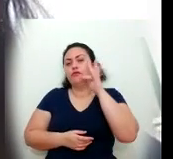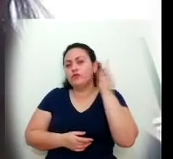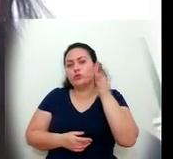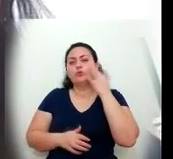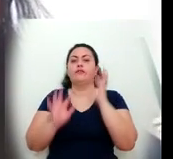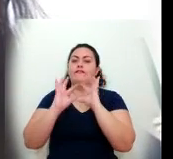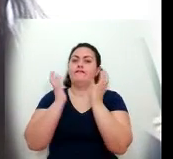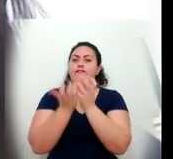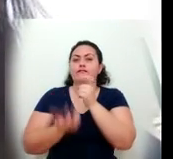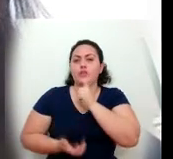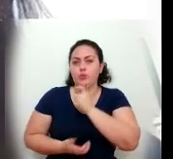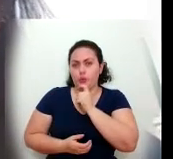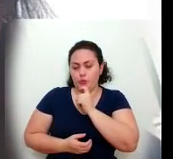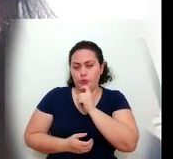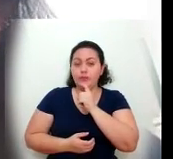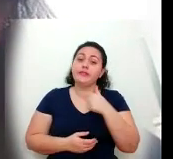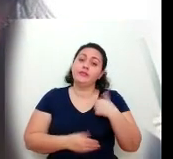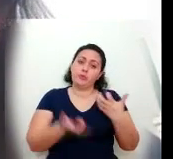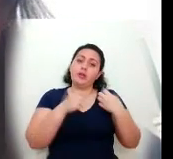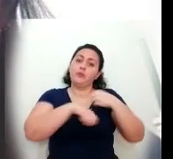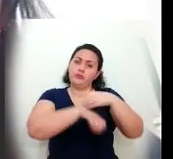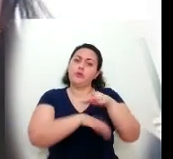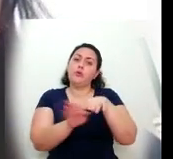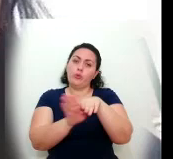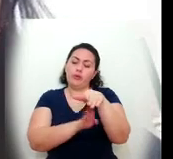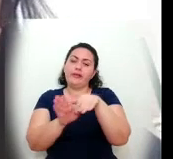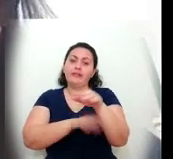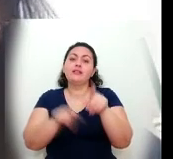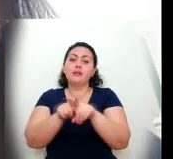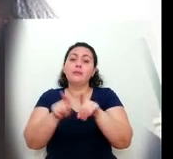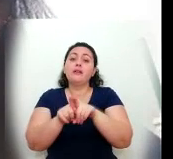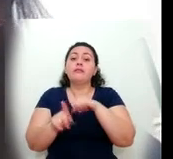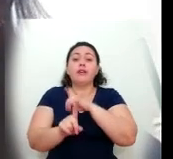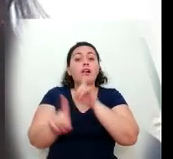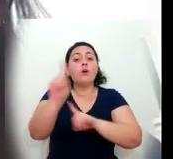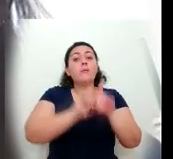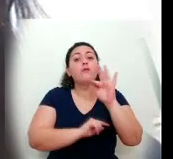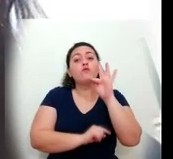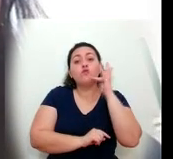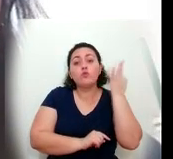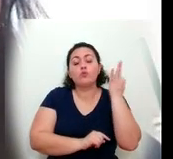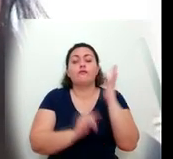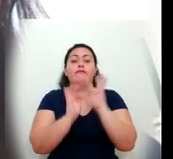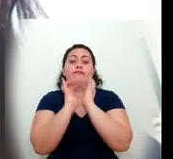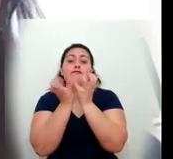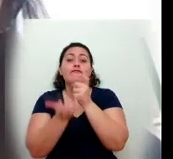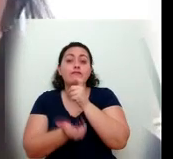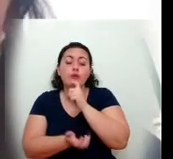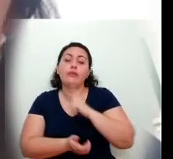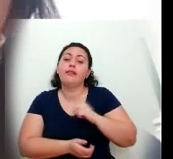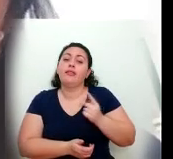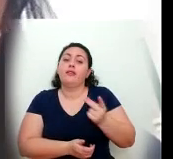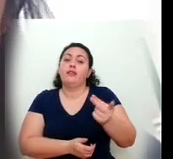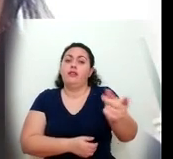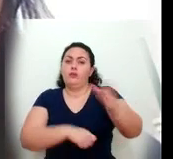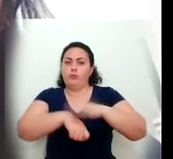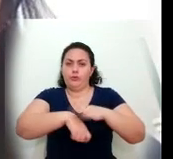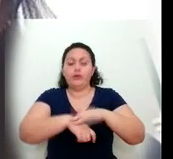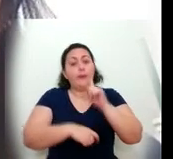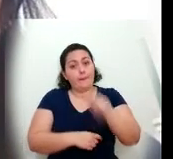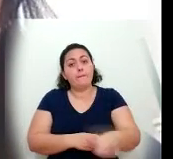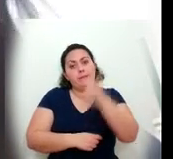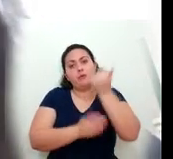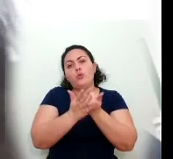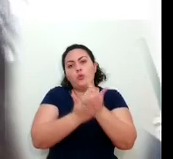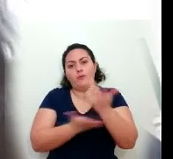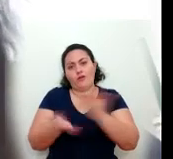as frutas e verduras, né? Sim. E aí eu ia trazer um pouco a orientação né, que a gente tem algumas frutas e verduras que duram mais, né? Então